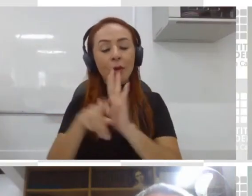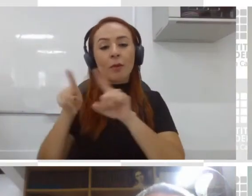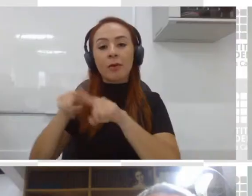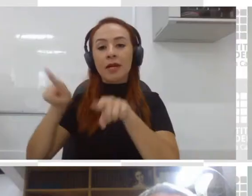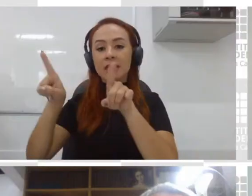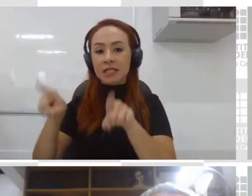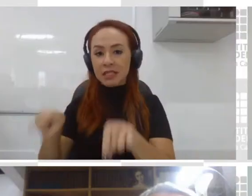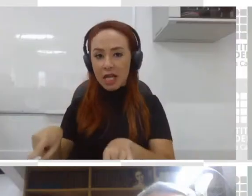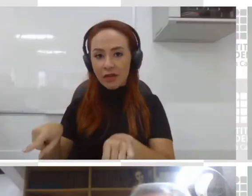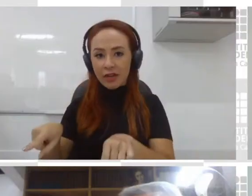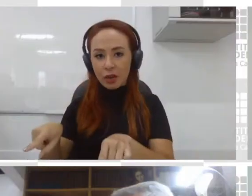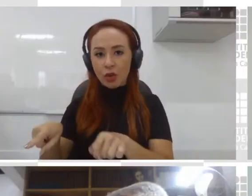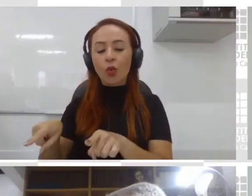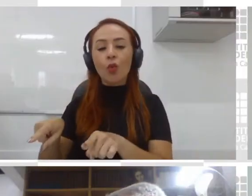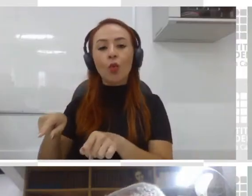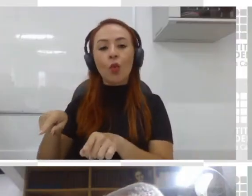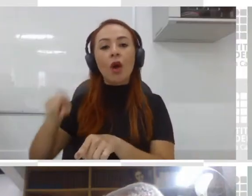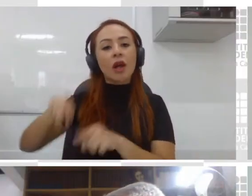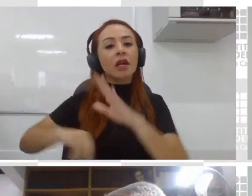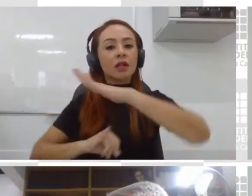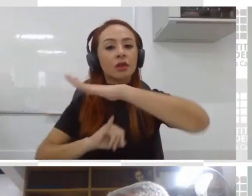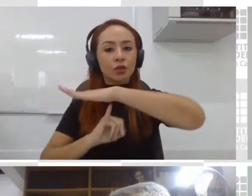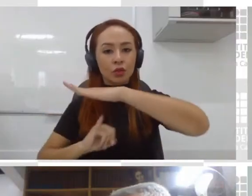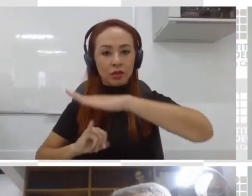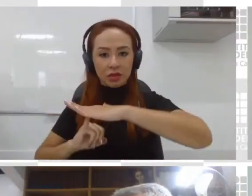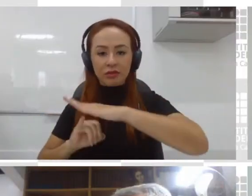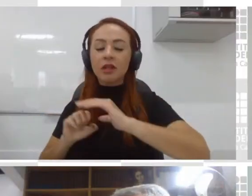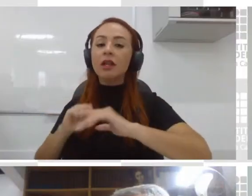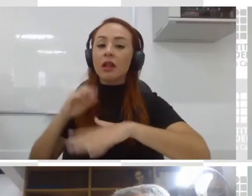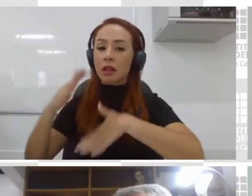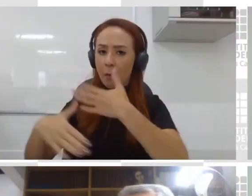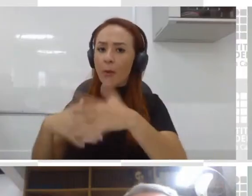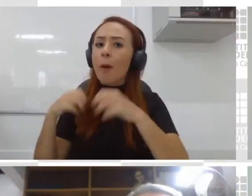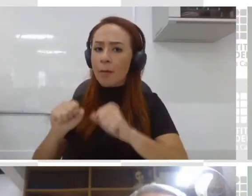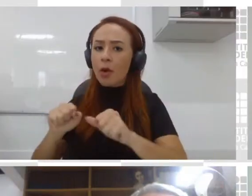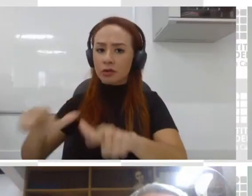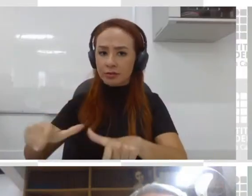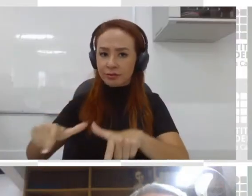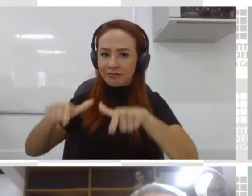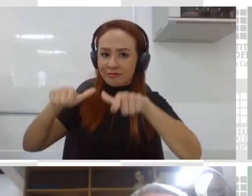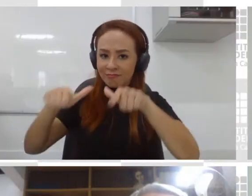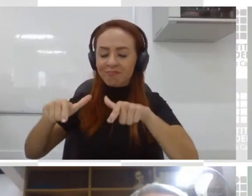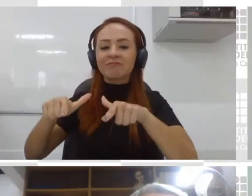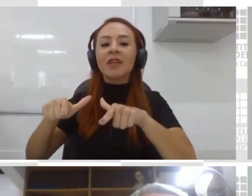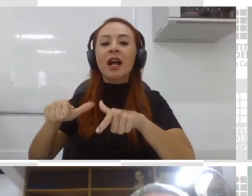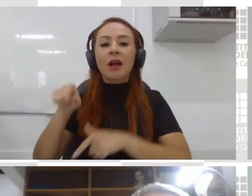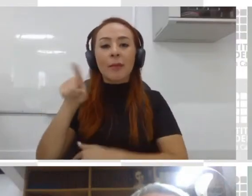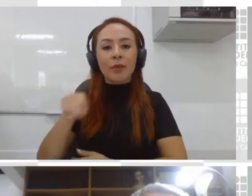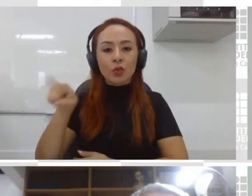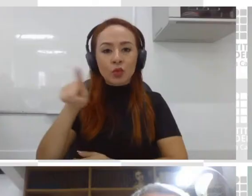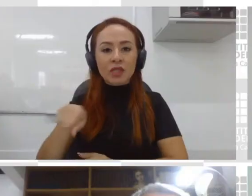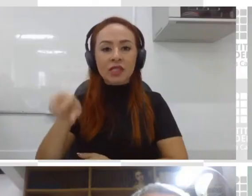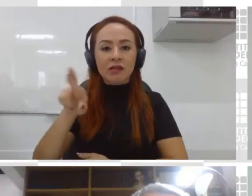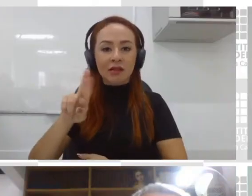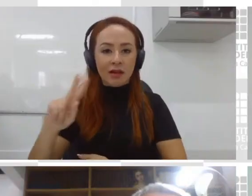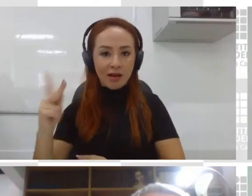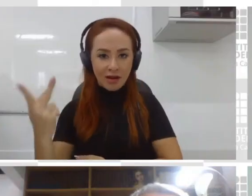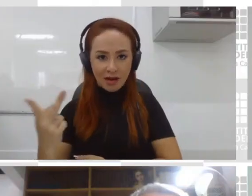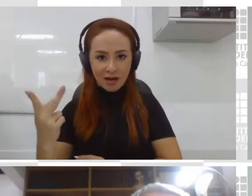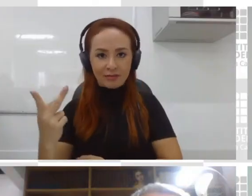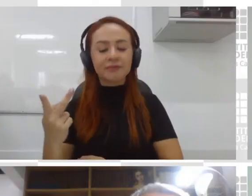poderão requerer a sua certificação pelo SIG-RH, como de costume, e nós teremos uma lista externa